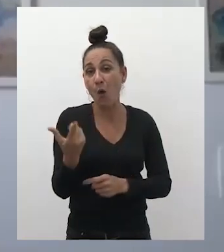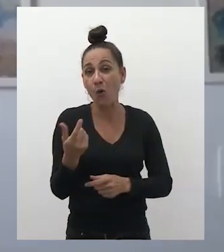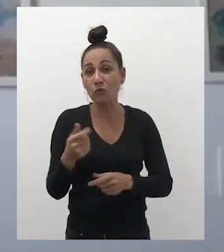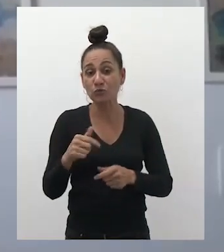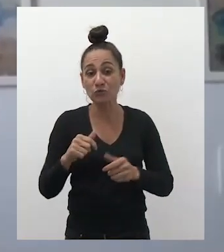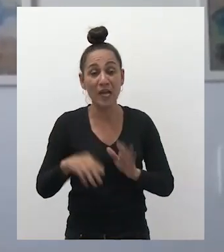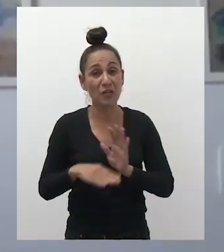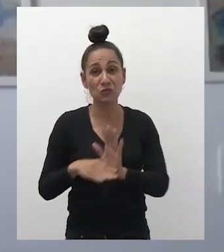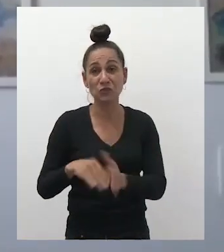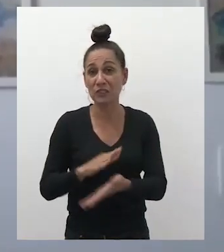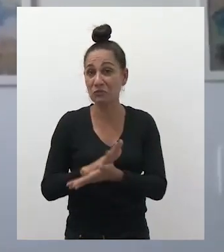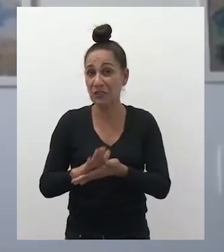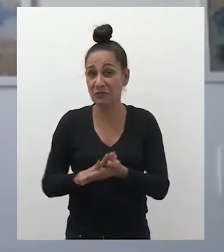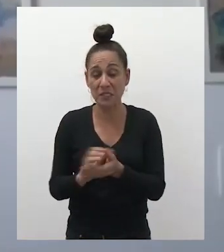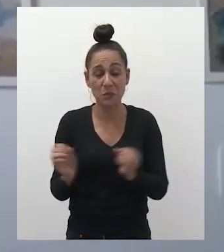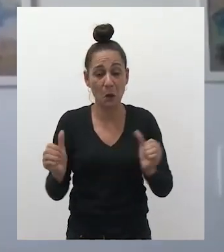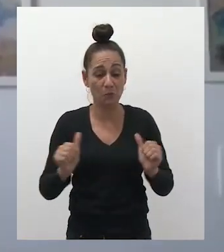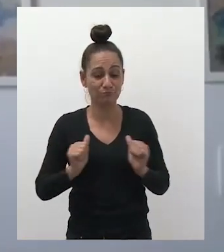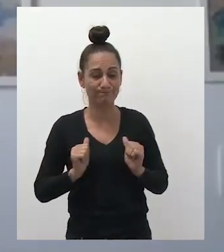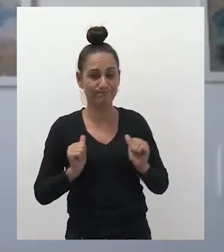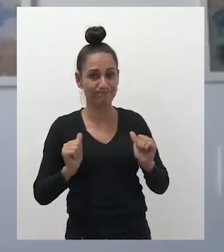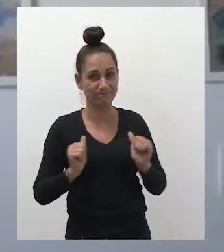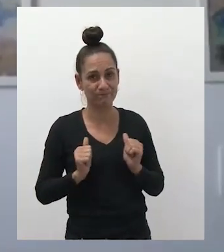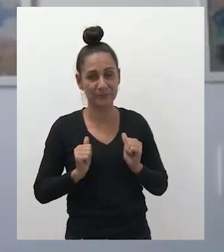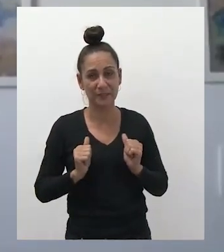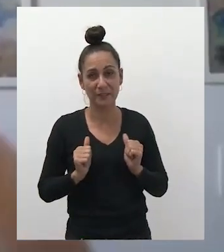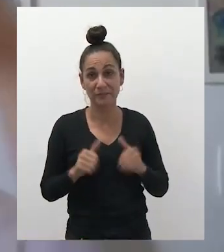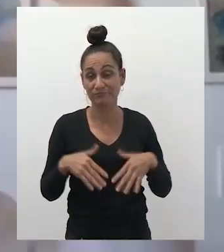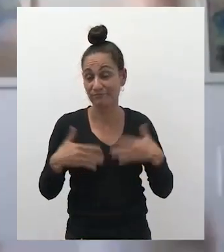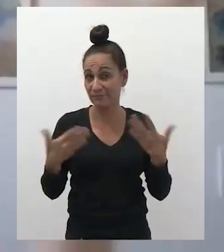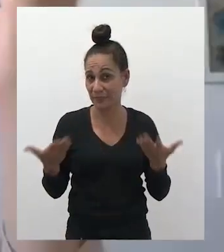medidas adequadas para evitar que isso aconteça? Não adianta nada,